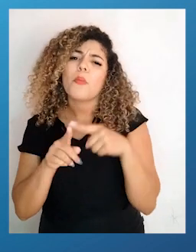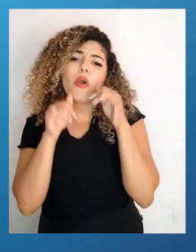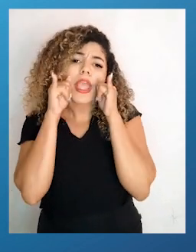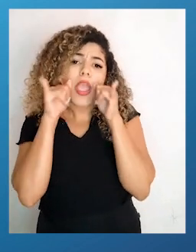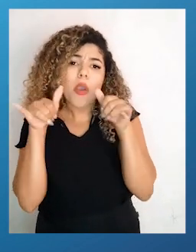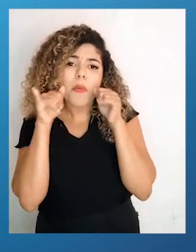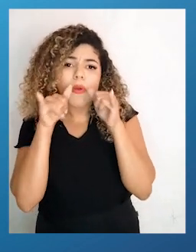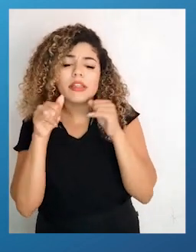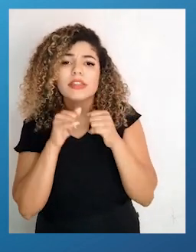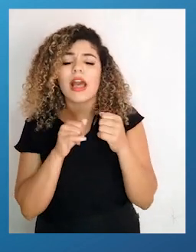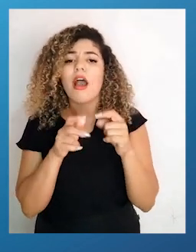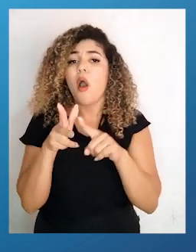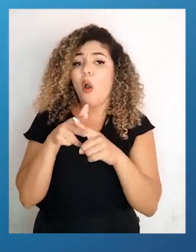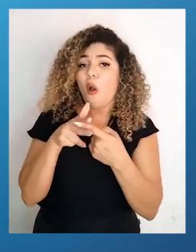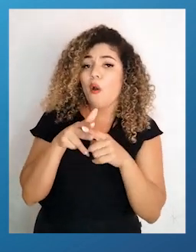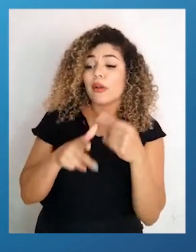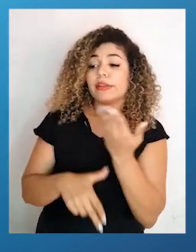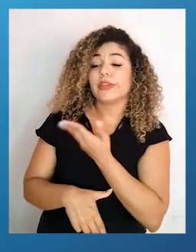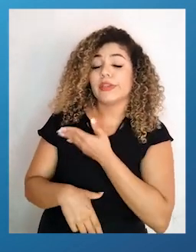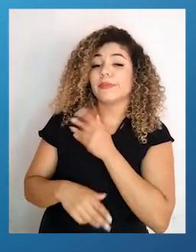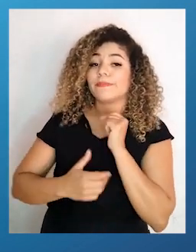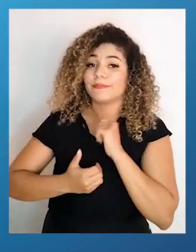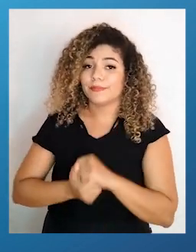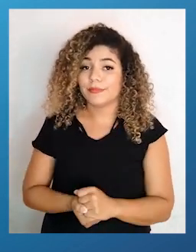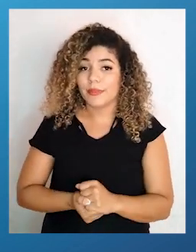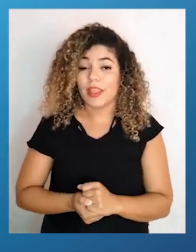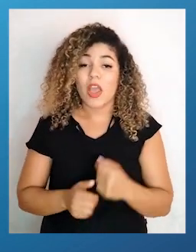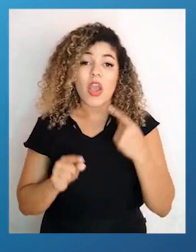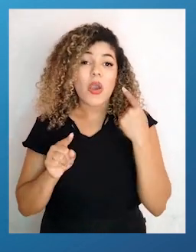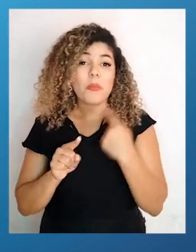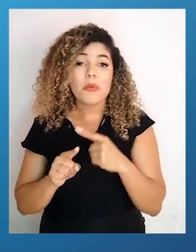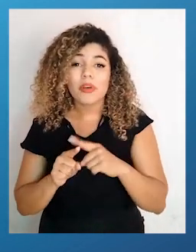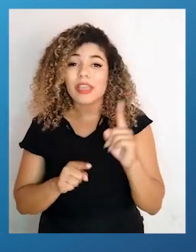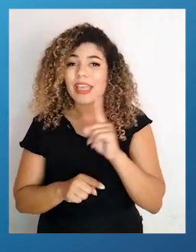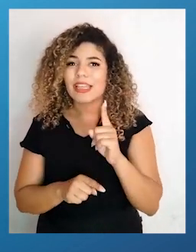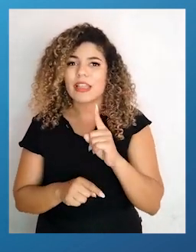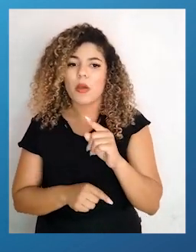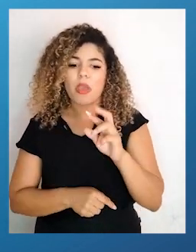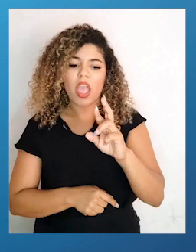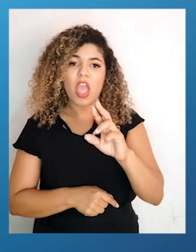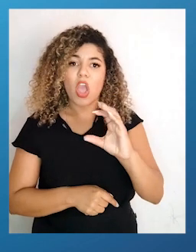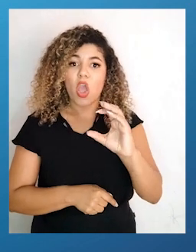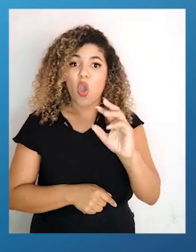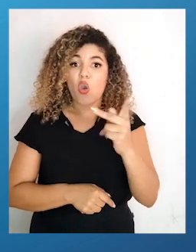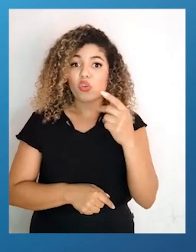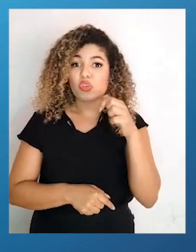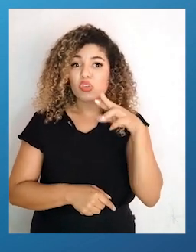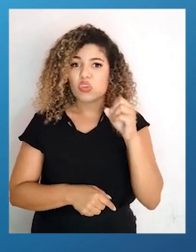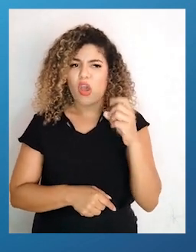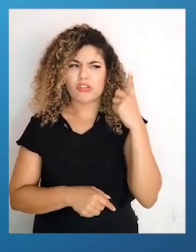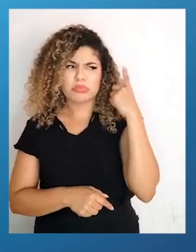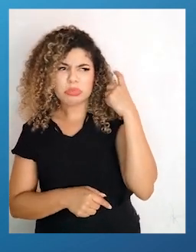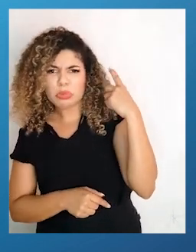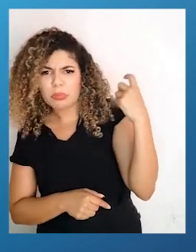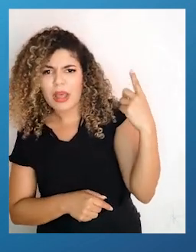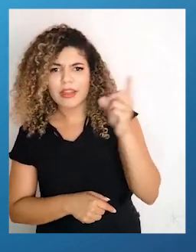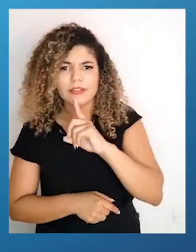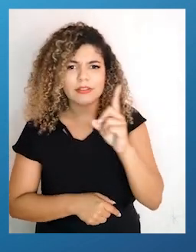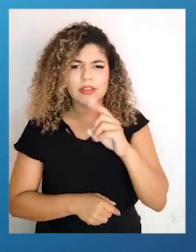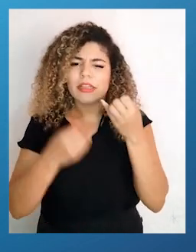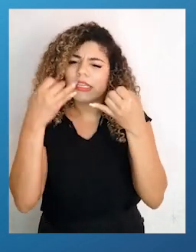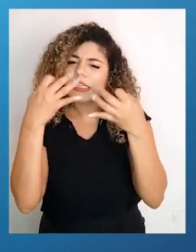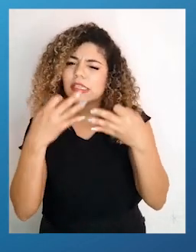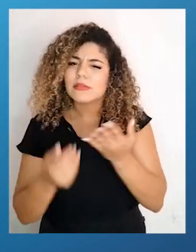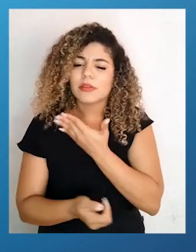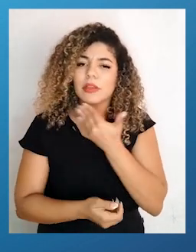está corrigindo o seu amigo? Por que não é o choque elétrico provocado pelo trovão? Explique melhor esse